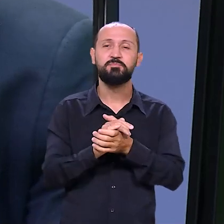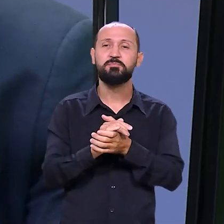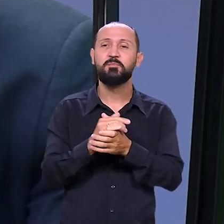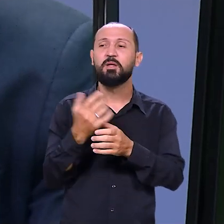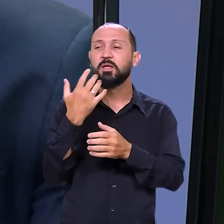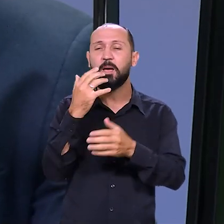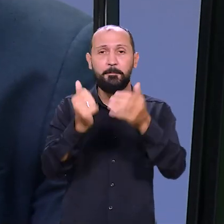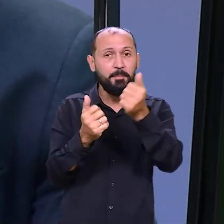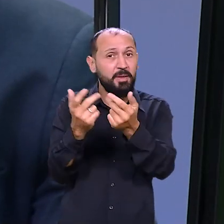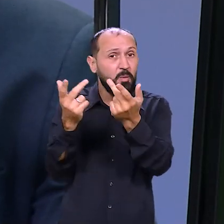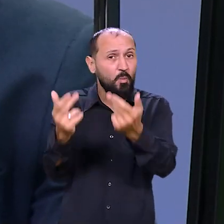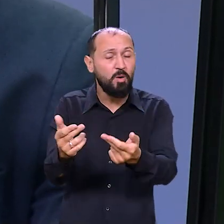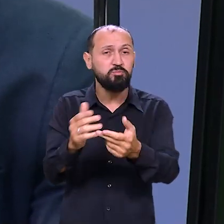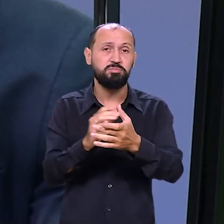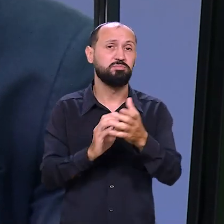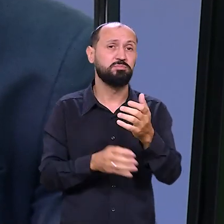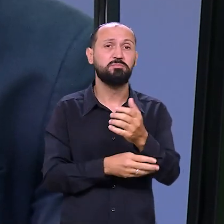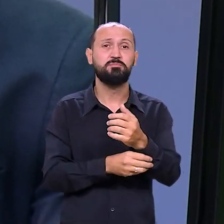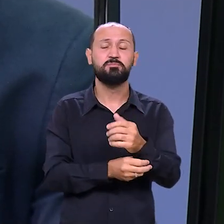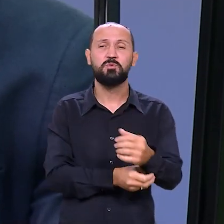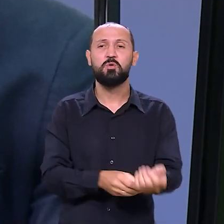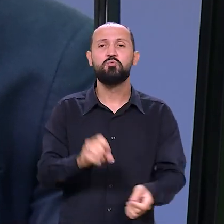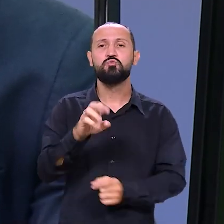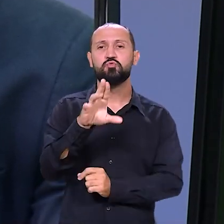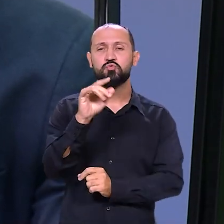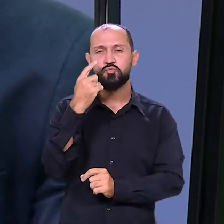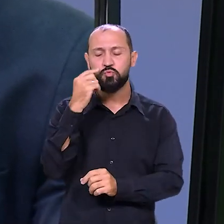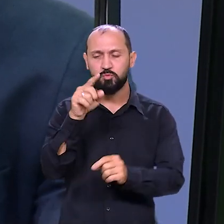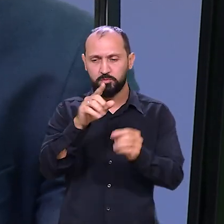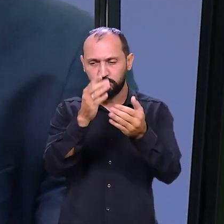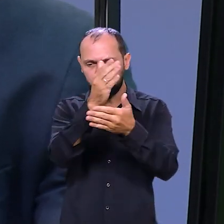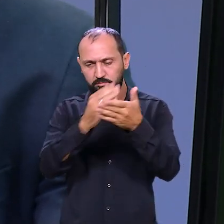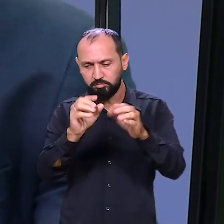bebida láctea, da mesma forma, é o soro líquido com os